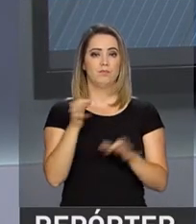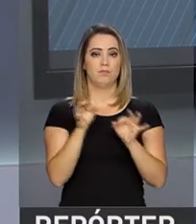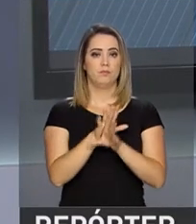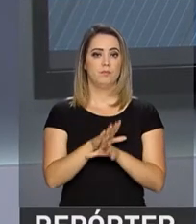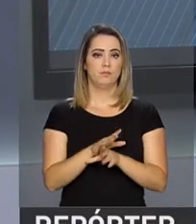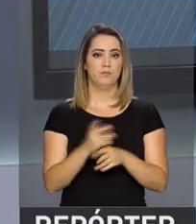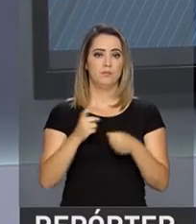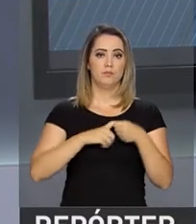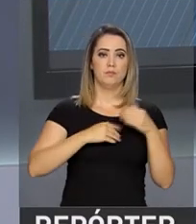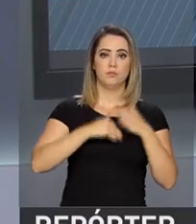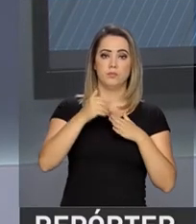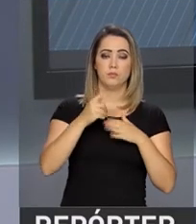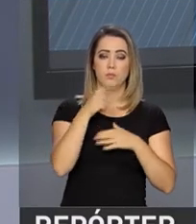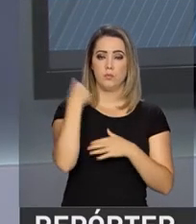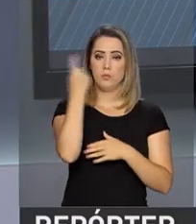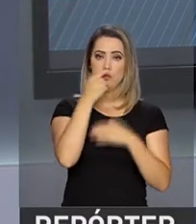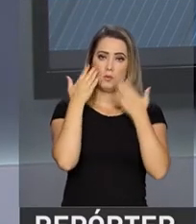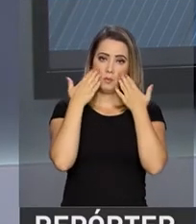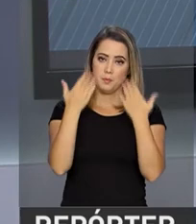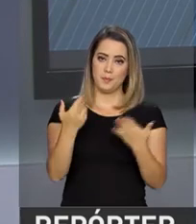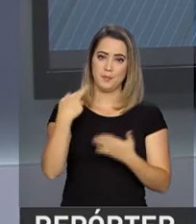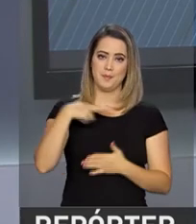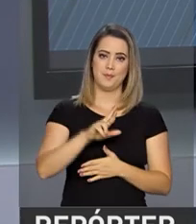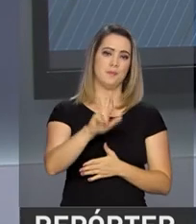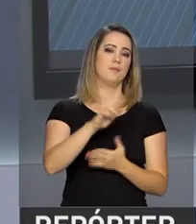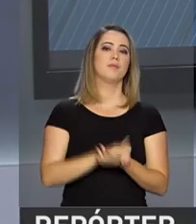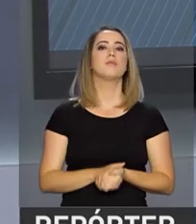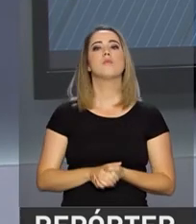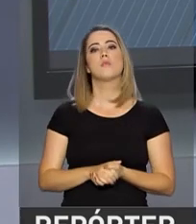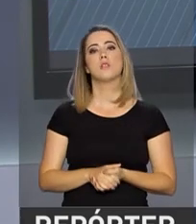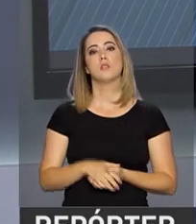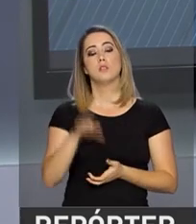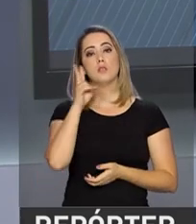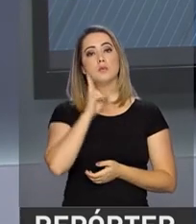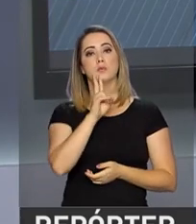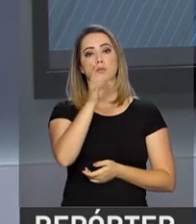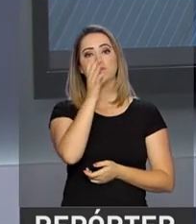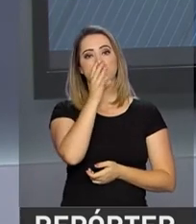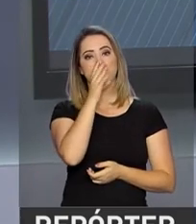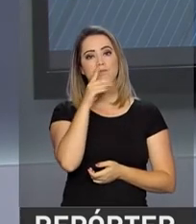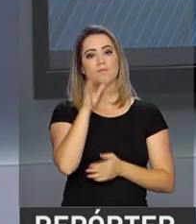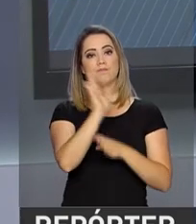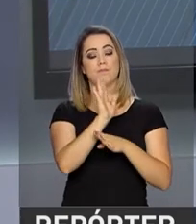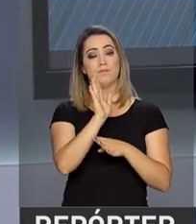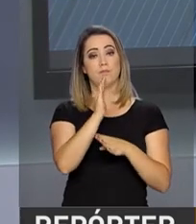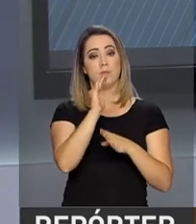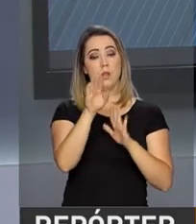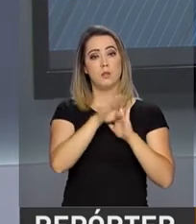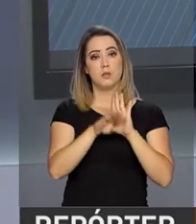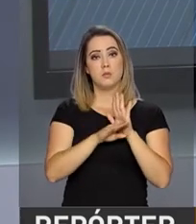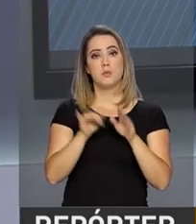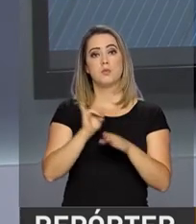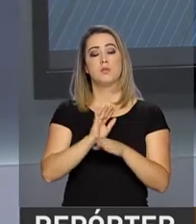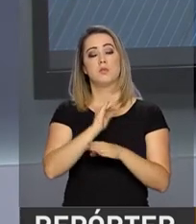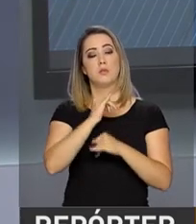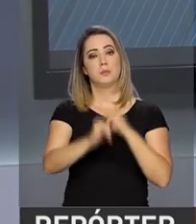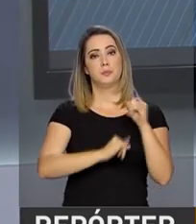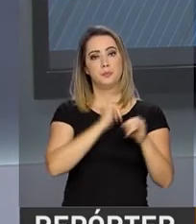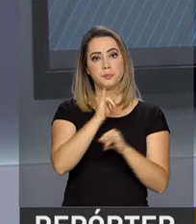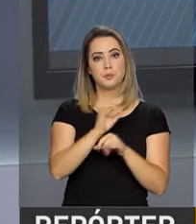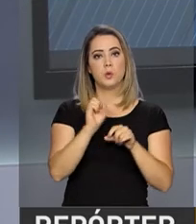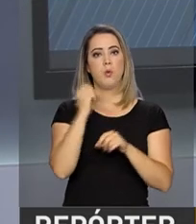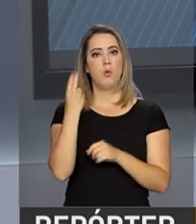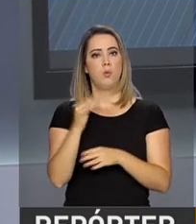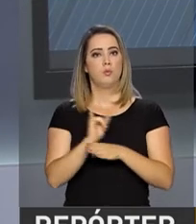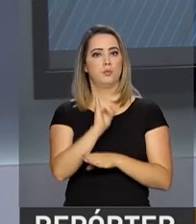por aqui. Voltamos em uma hora na próxima edição do Repórter NBR. Você pode acompanhar a nossa programação pela internet, no site da NBR